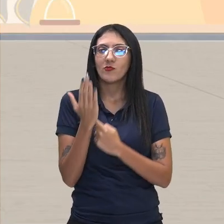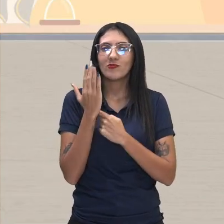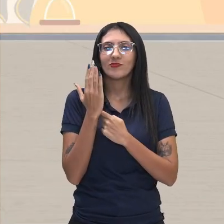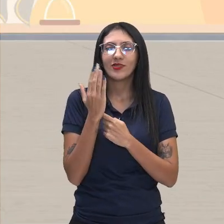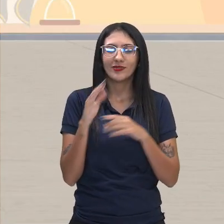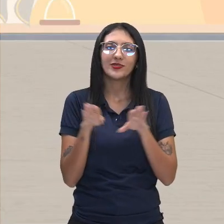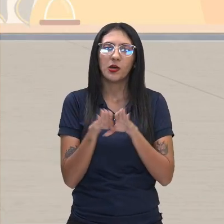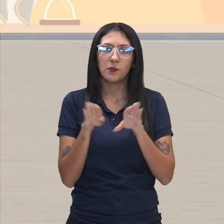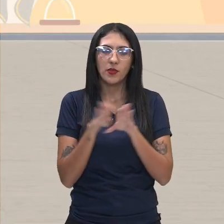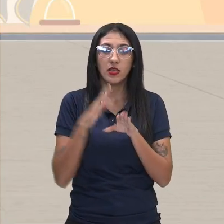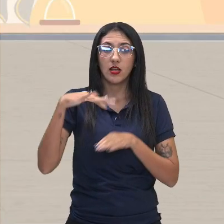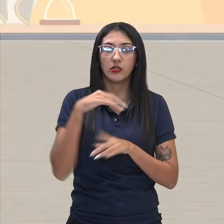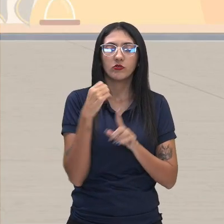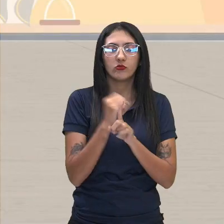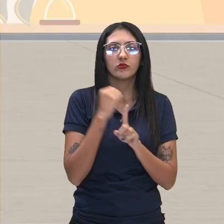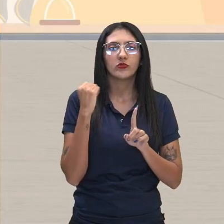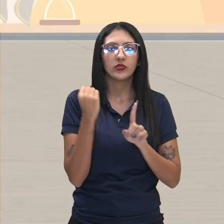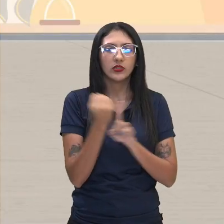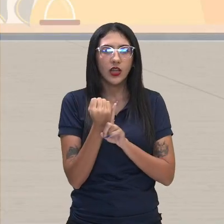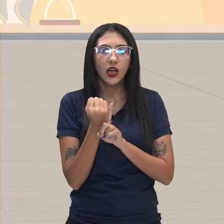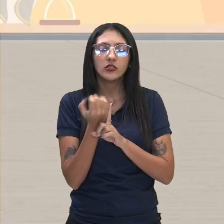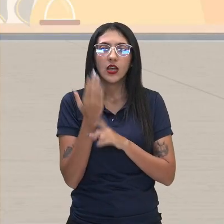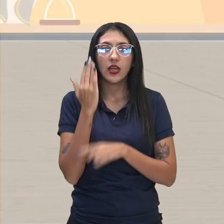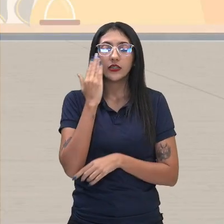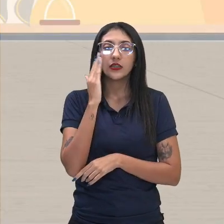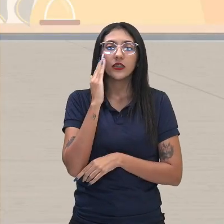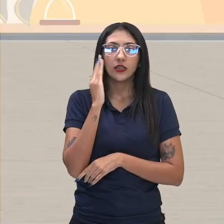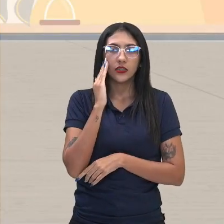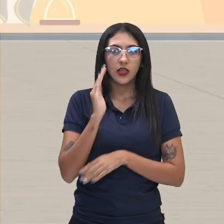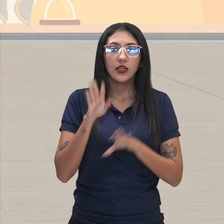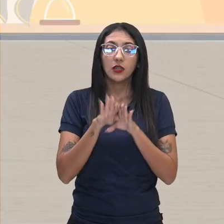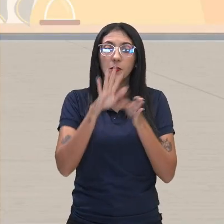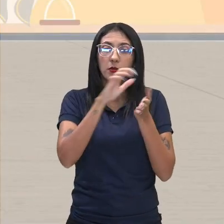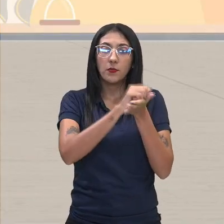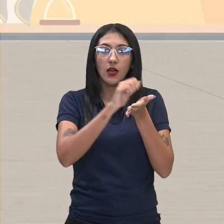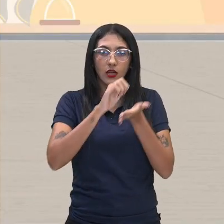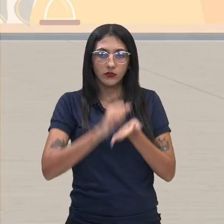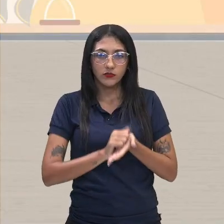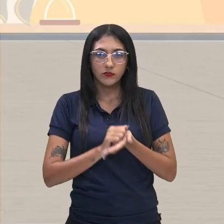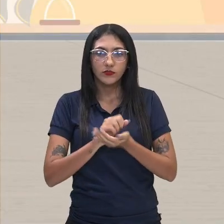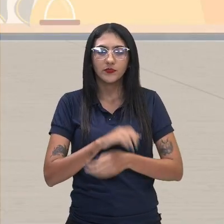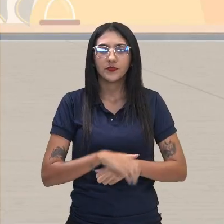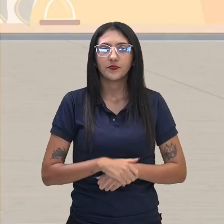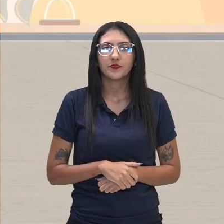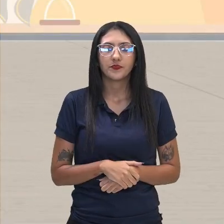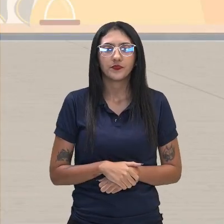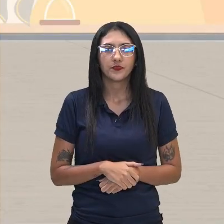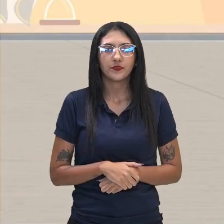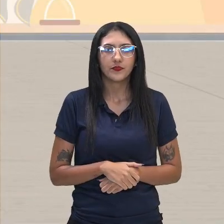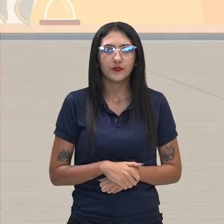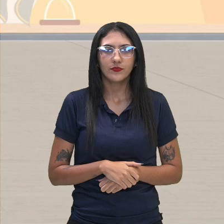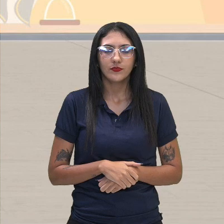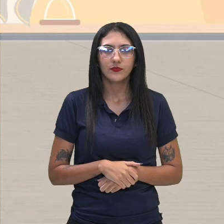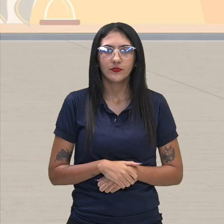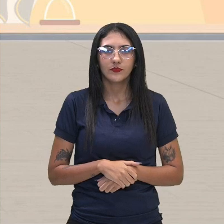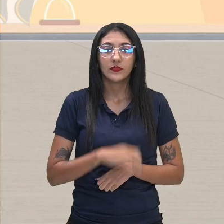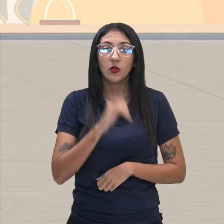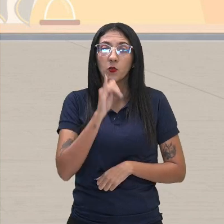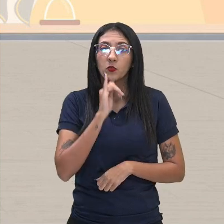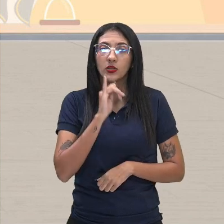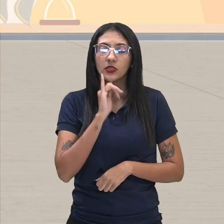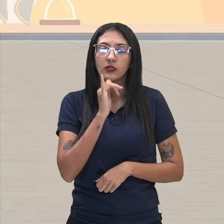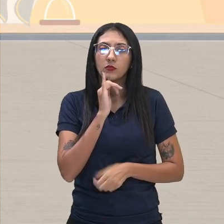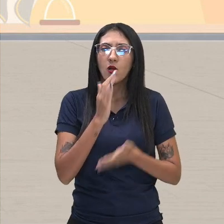as sociedades e as civilizações a lidar com esse tempo cronológico. Como, por exemplo, alguns que